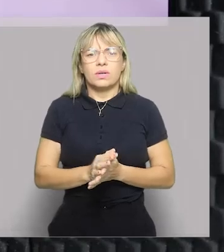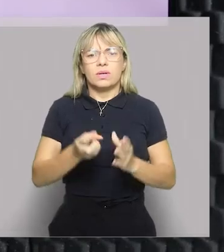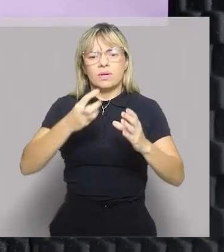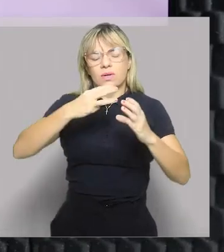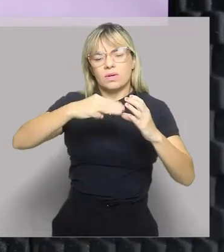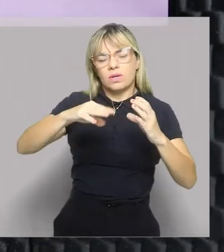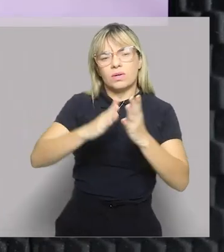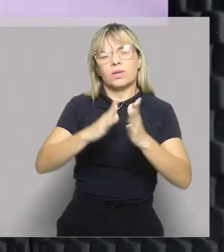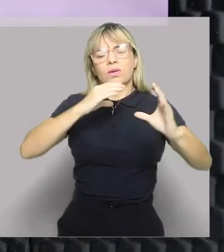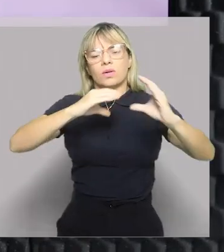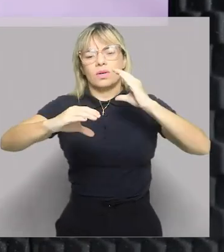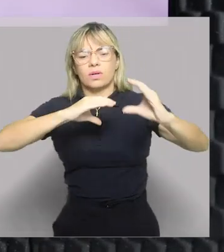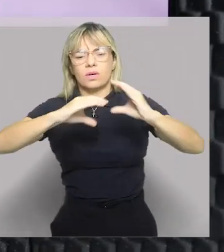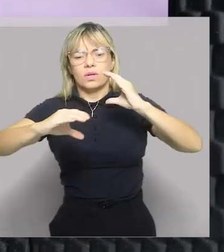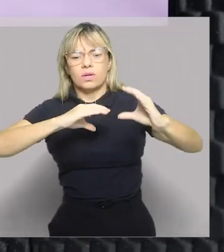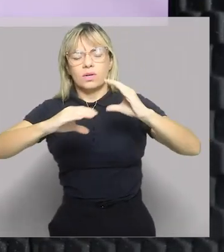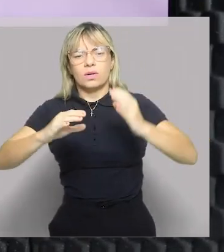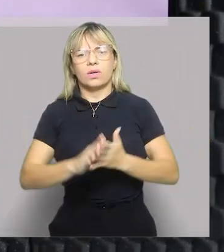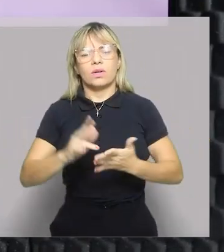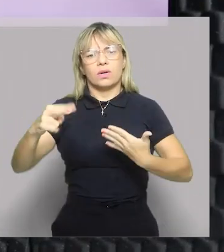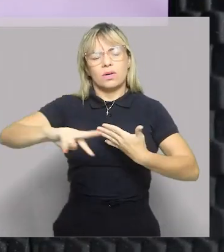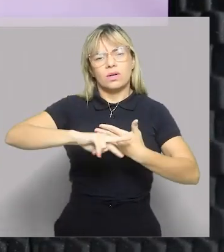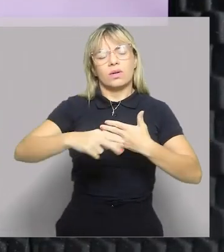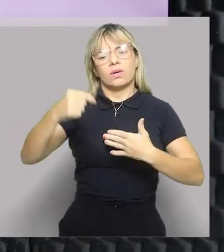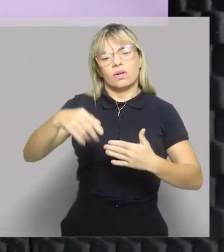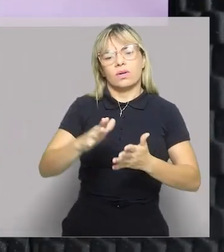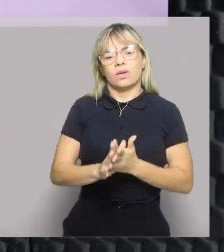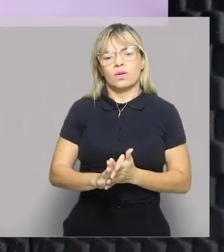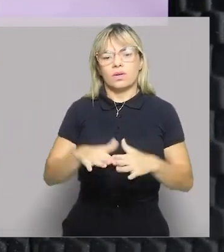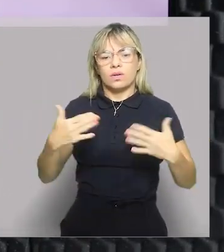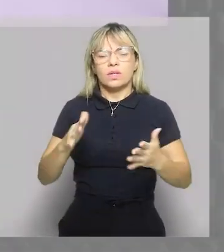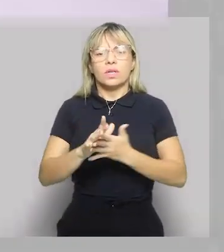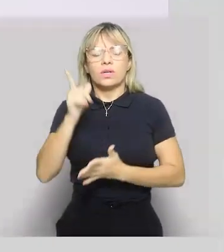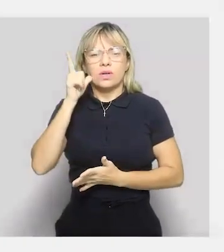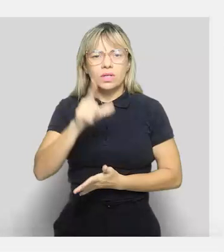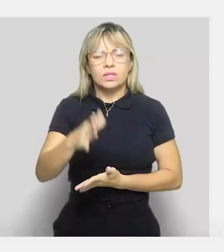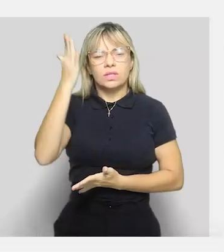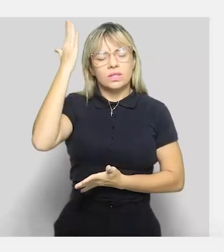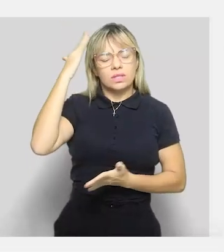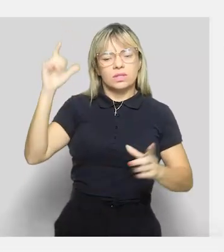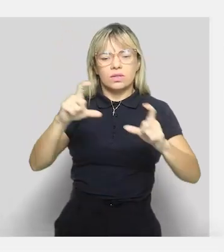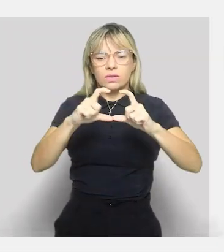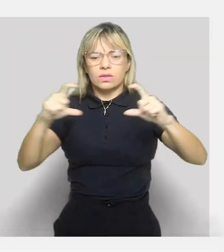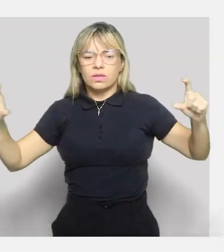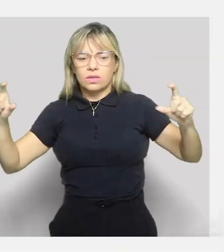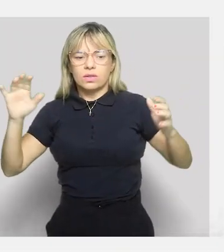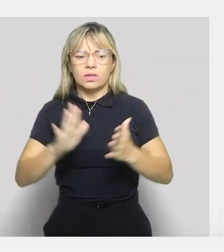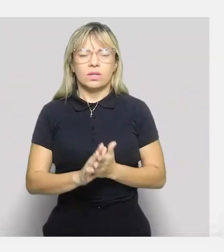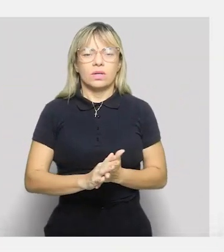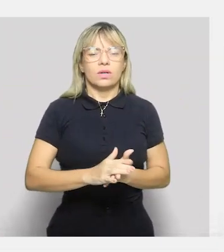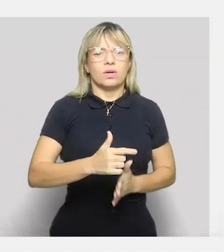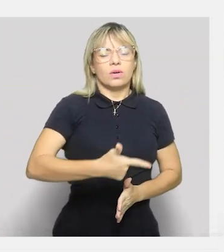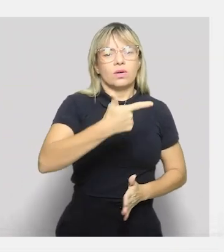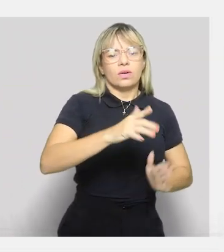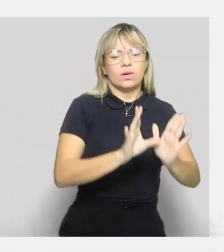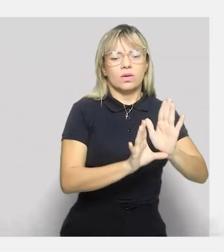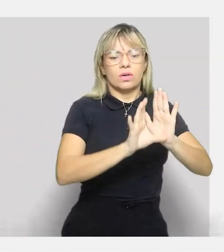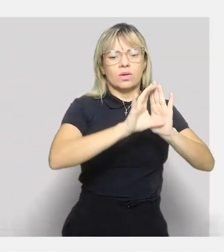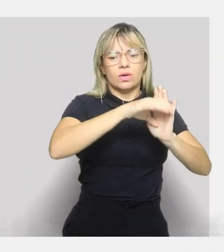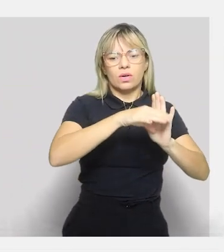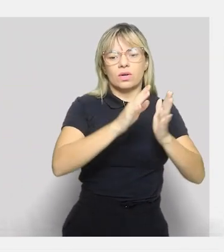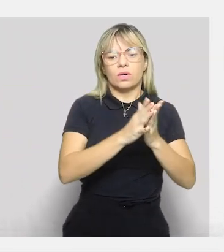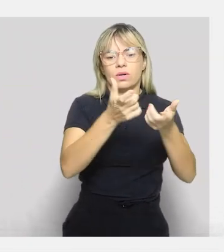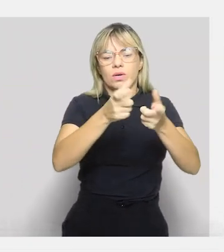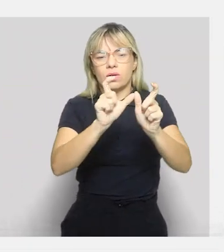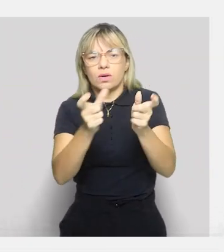comunicação, consequentemente pode ser considerado uma frase, tá bom? O segundo conceito é o conceito de oração.